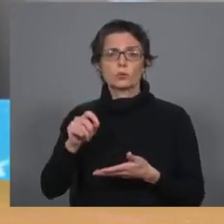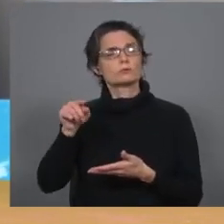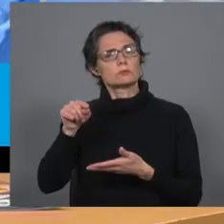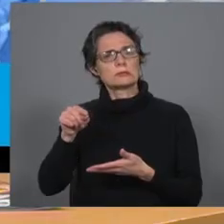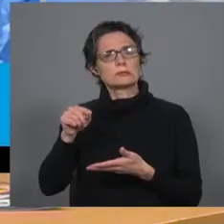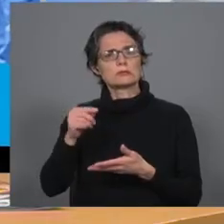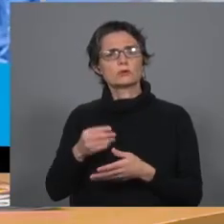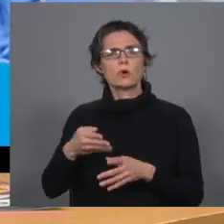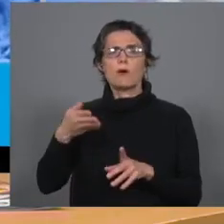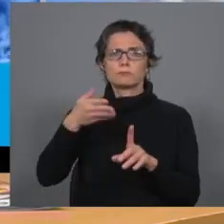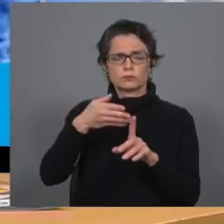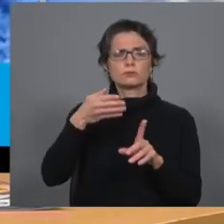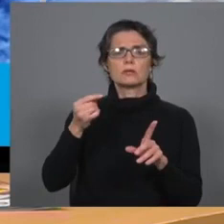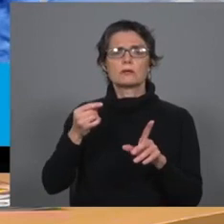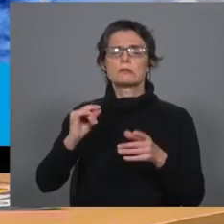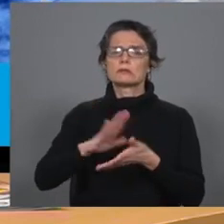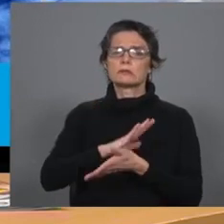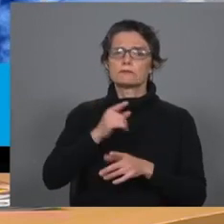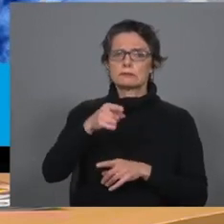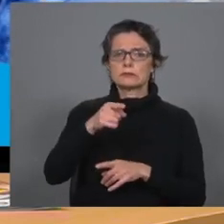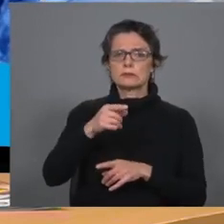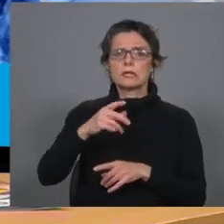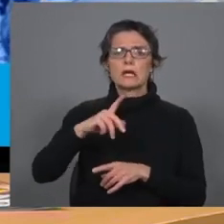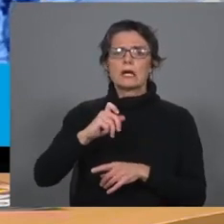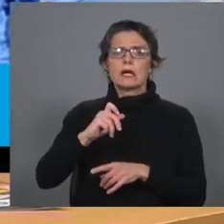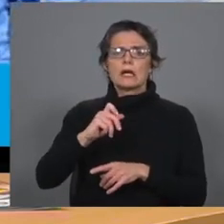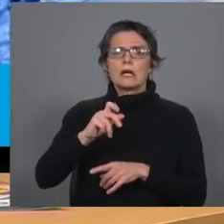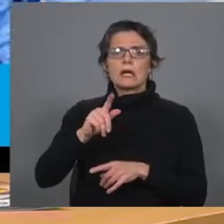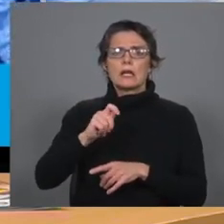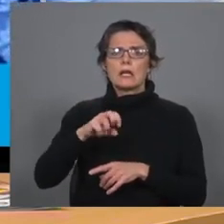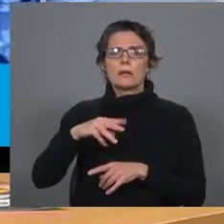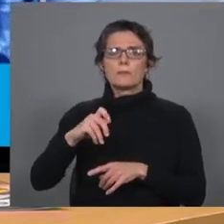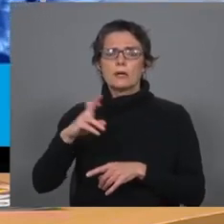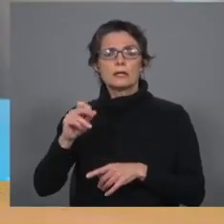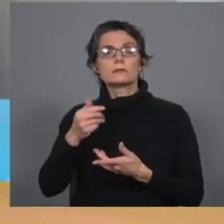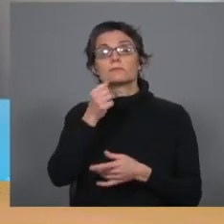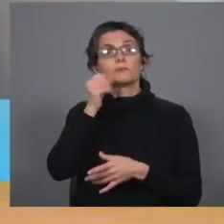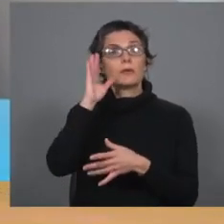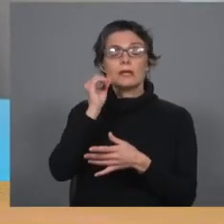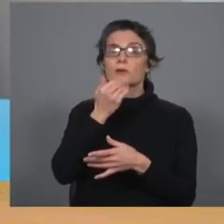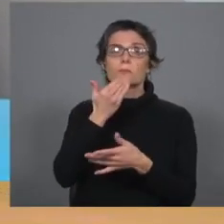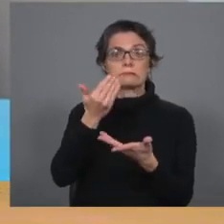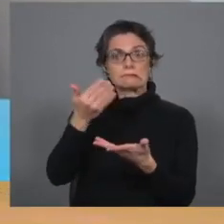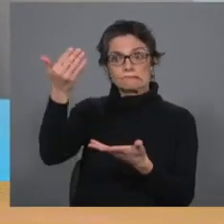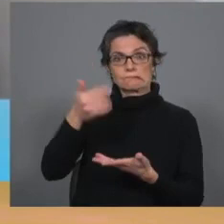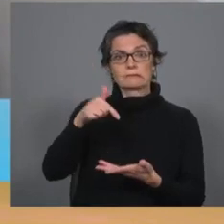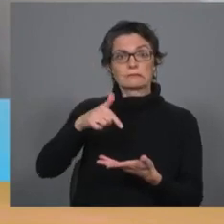revista missionária Alemar. Boa tarde, obrigado por estar aqui connosco na Agência Eclésia, no nosso programa.